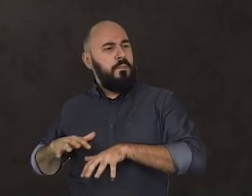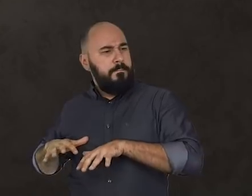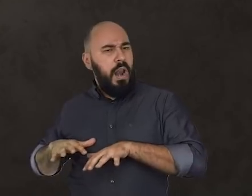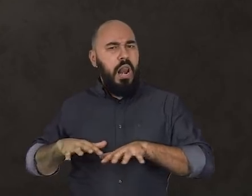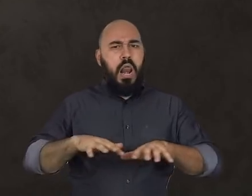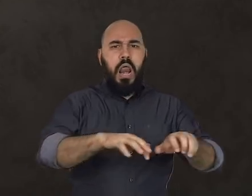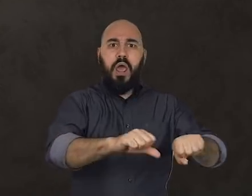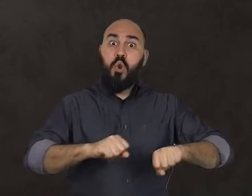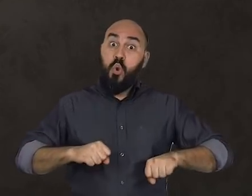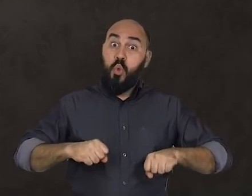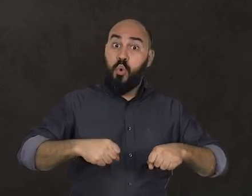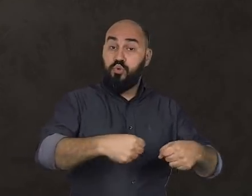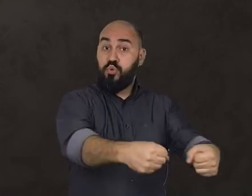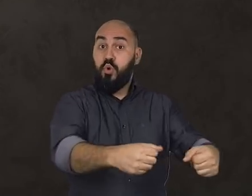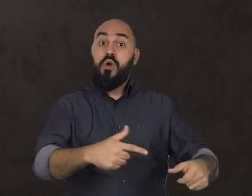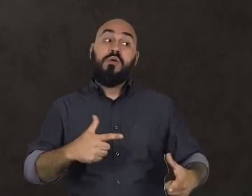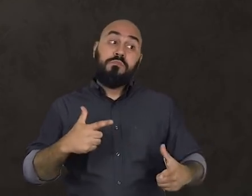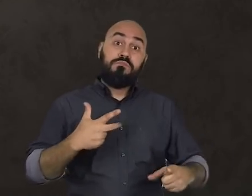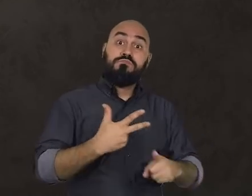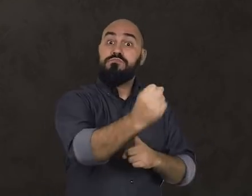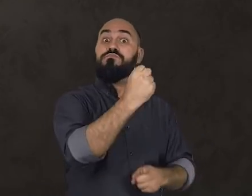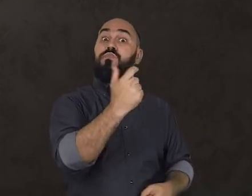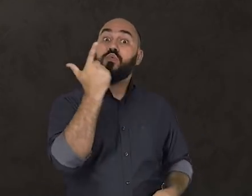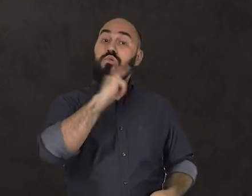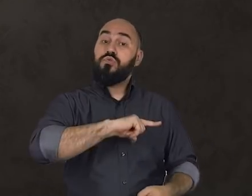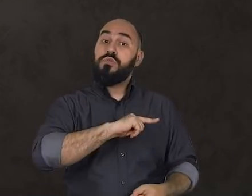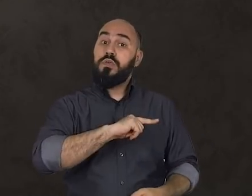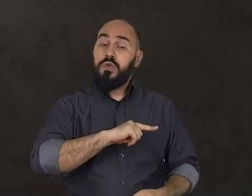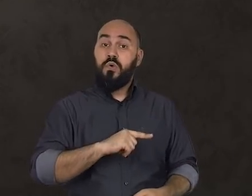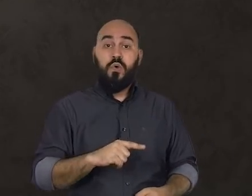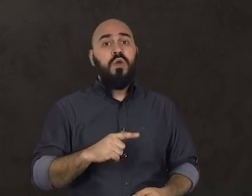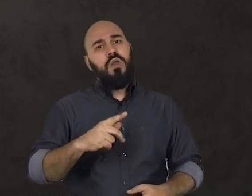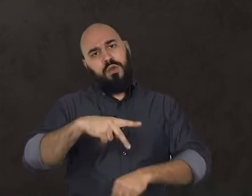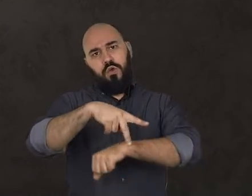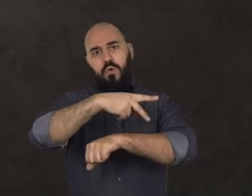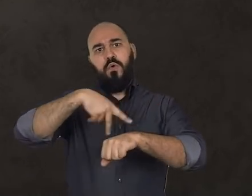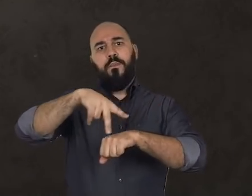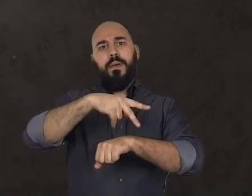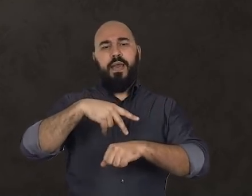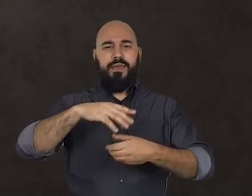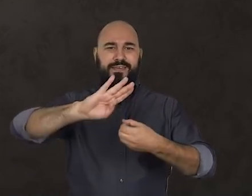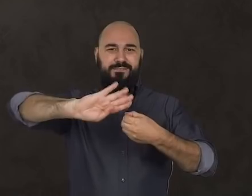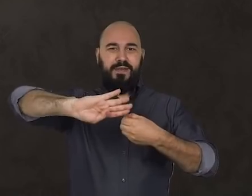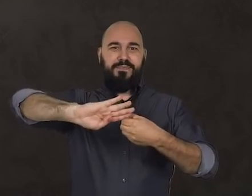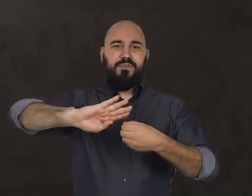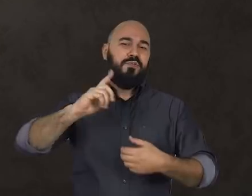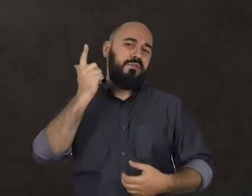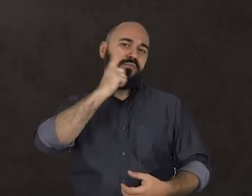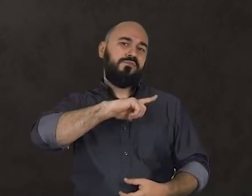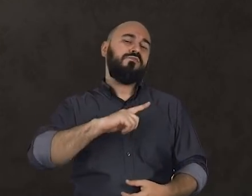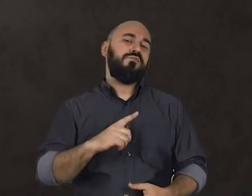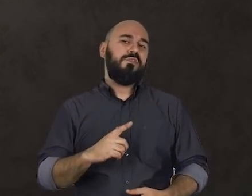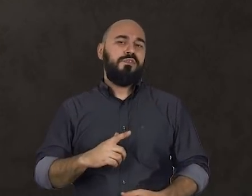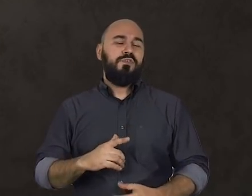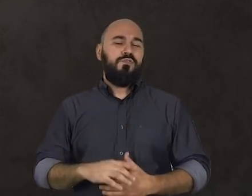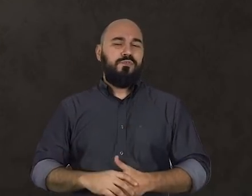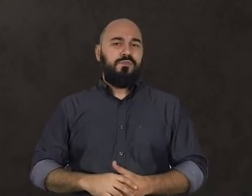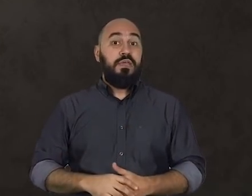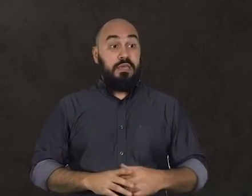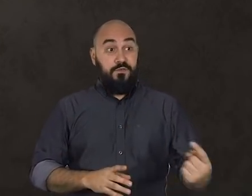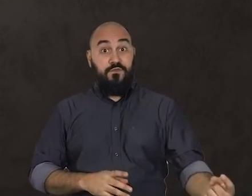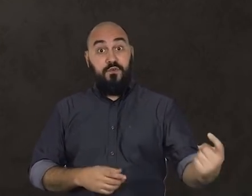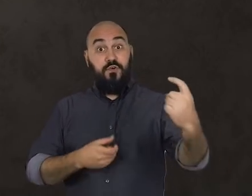Nabucodonosor lutou contra ele e o conquistou e reconduziu o país sob seu domínio novamente. Agora aconteceu que o seu